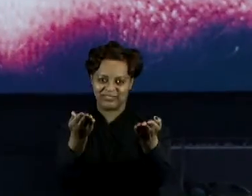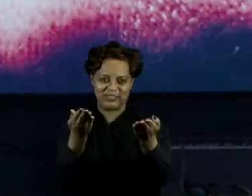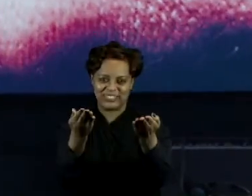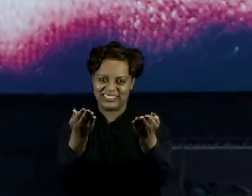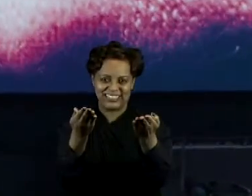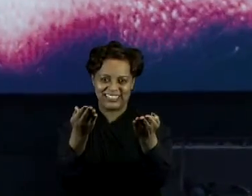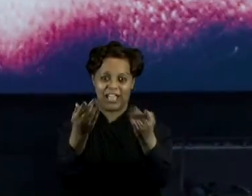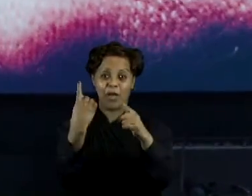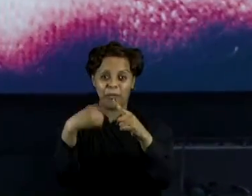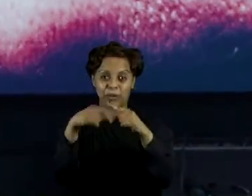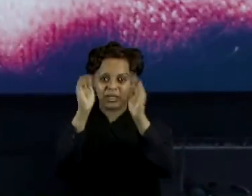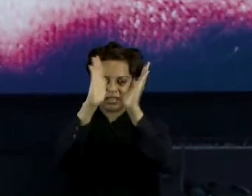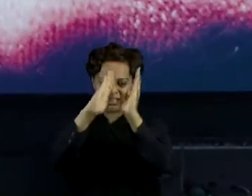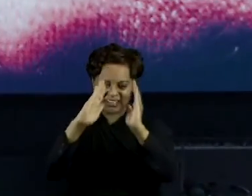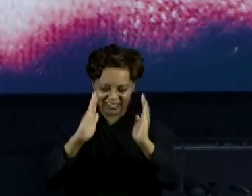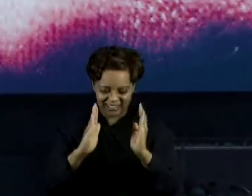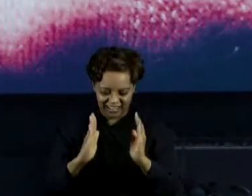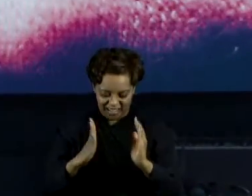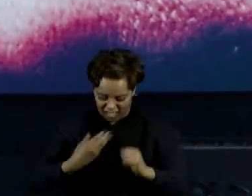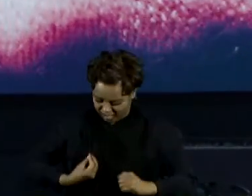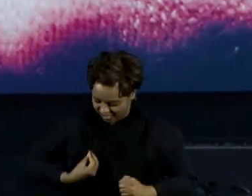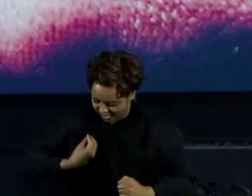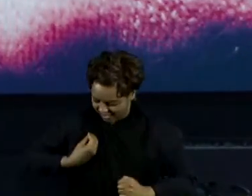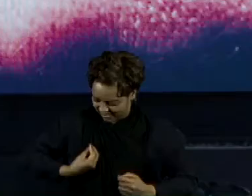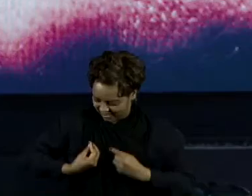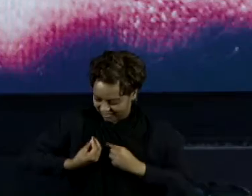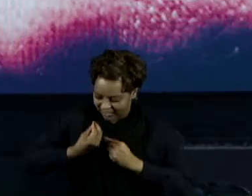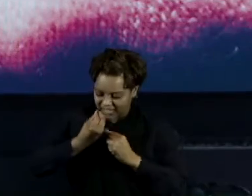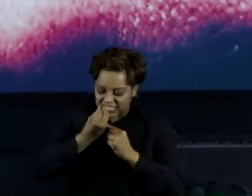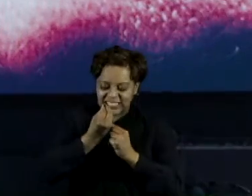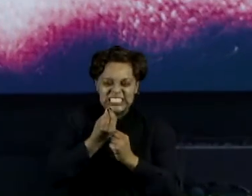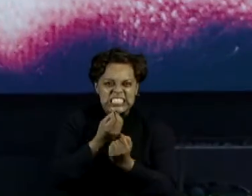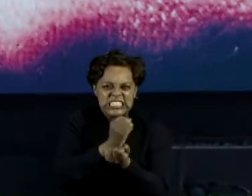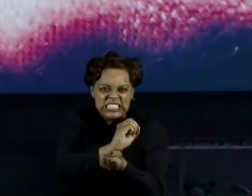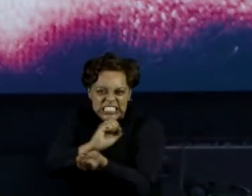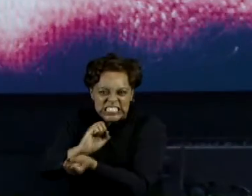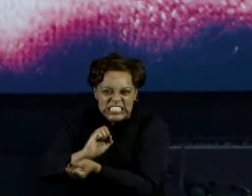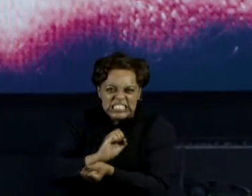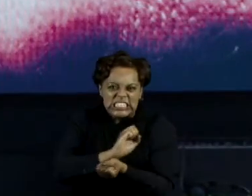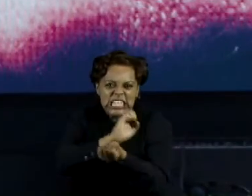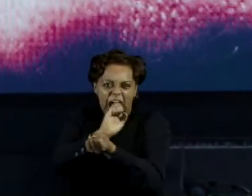a obra de arte que está aprisionada nesta rocha.